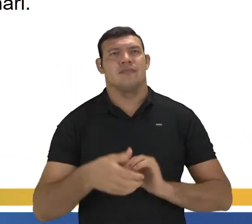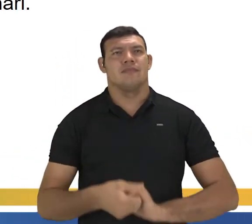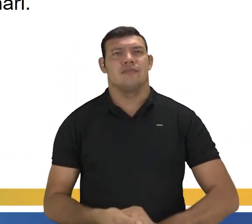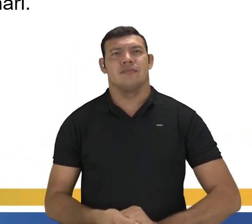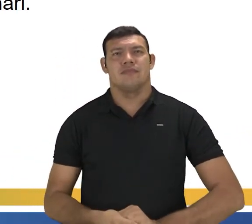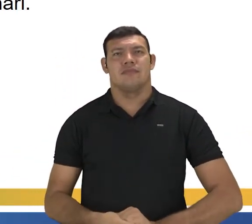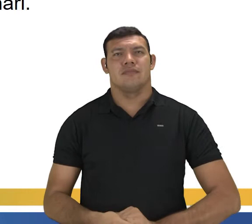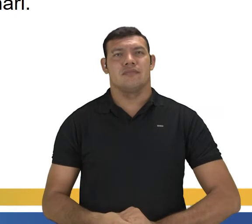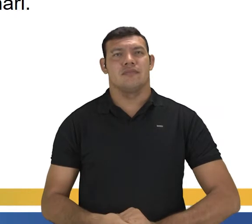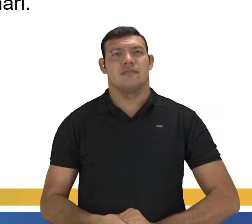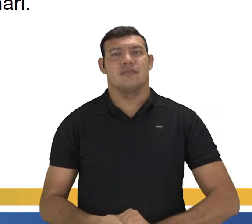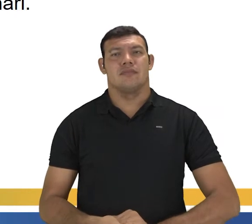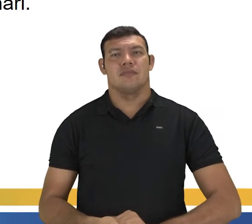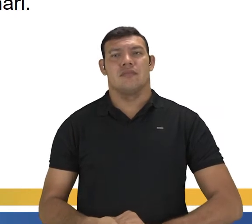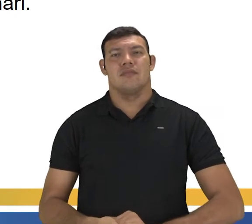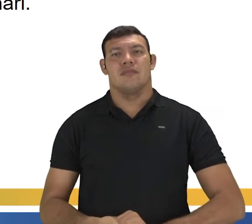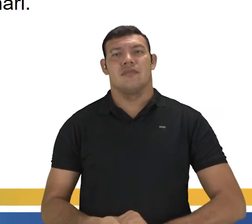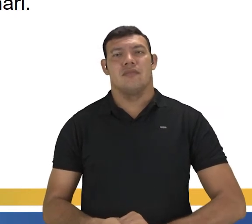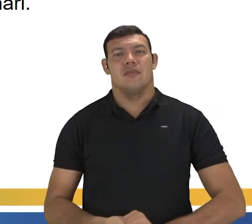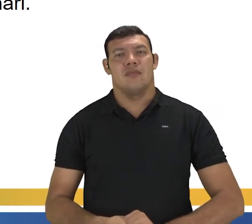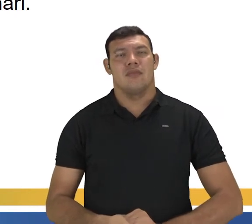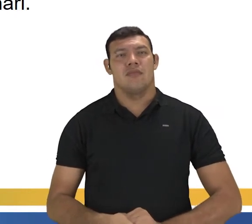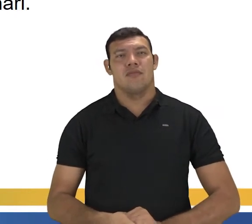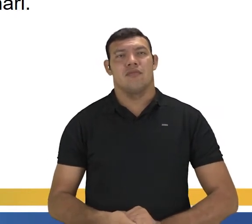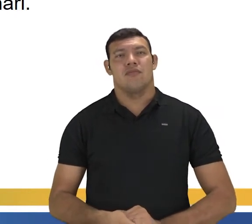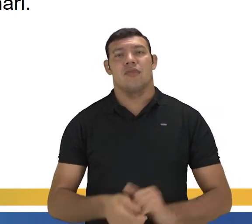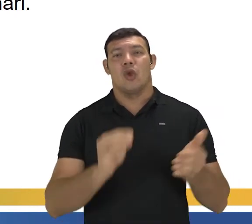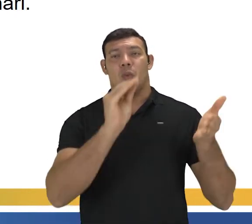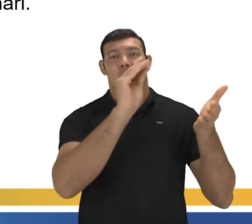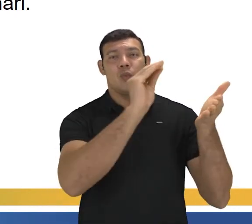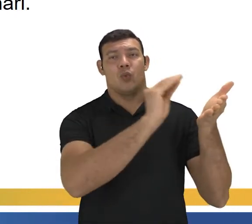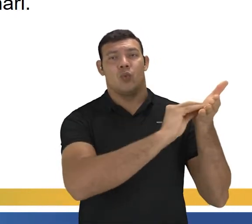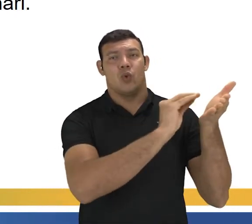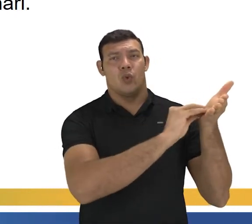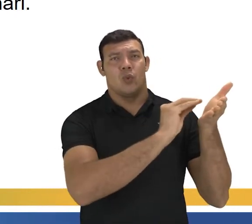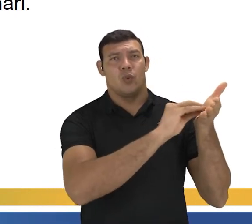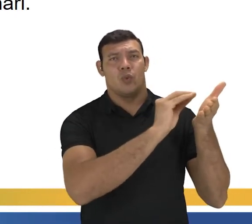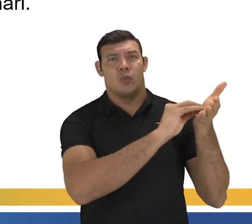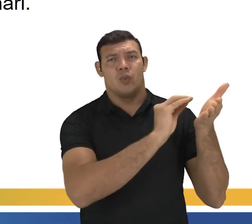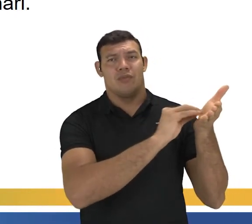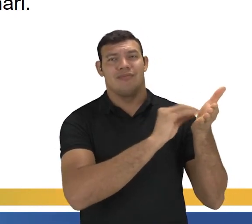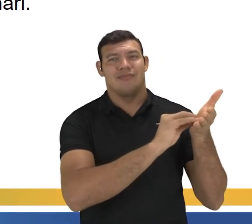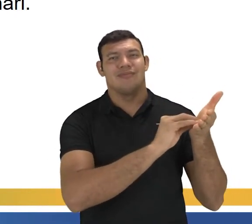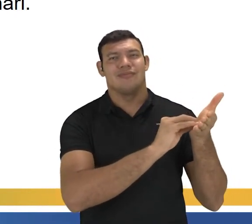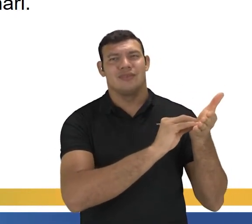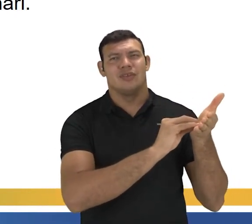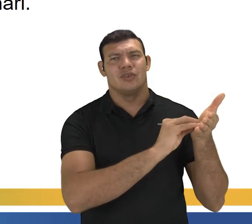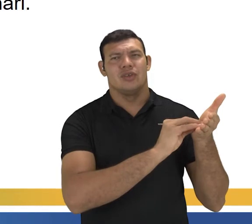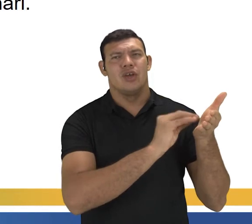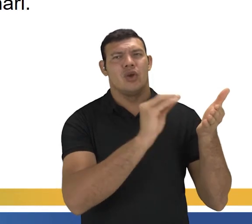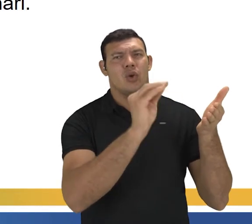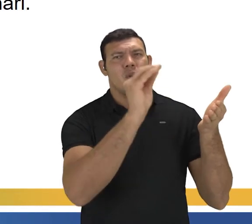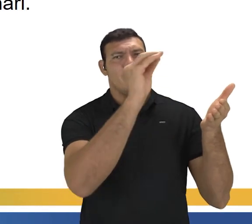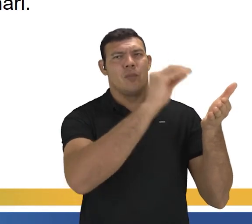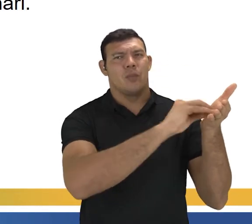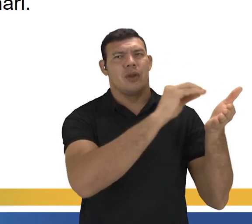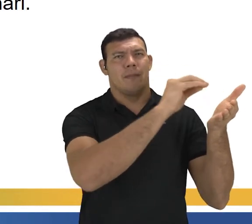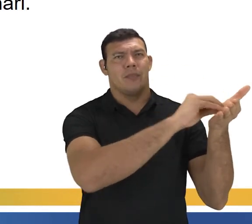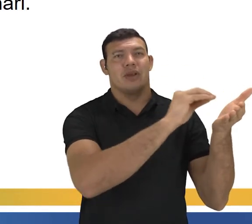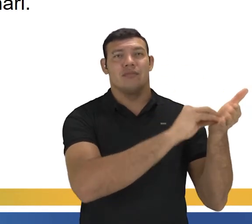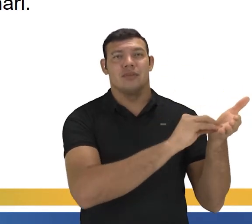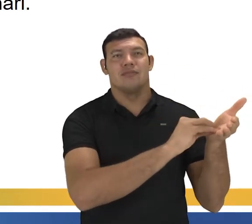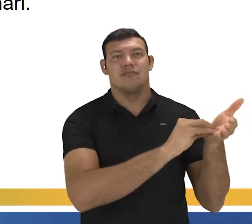so i can understand better understand some tá ok sou o outro canal on the screen with hair